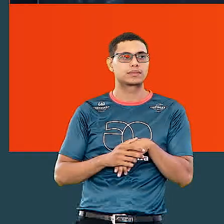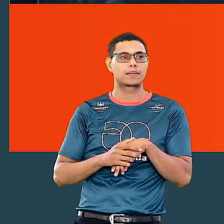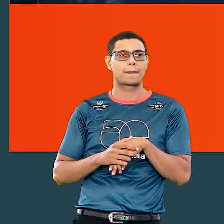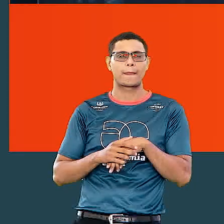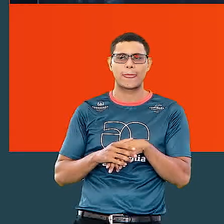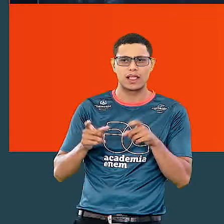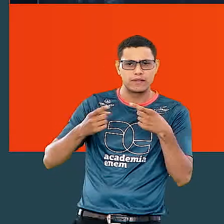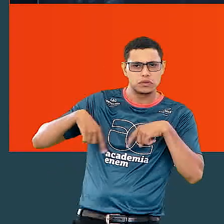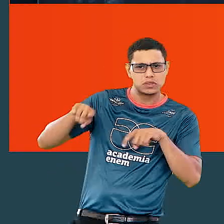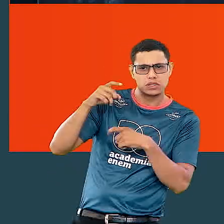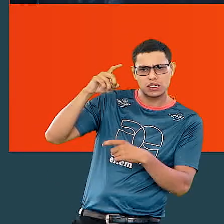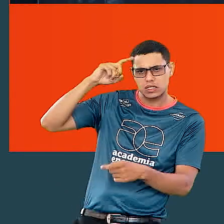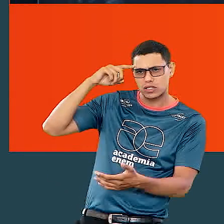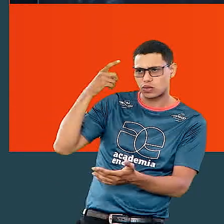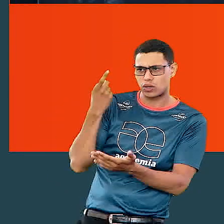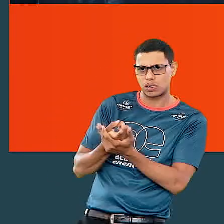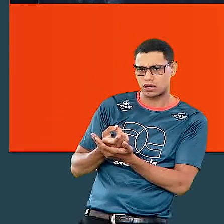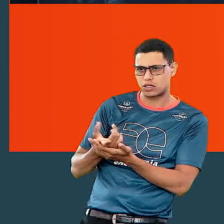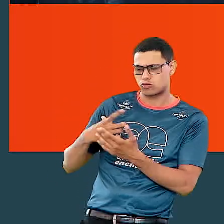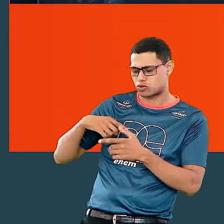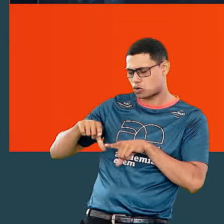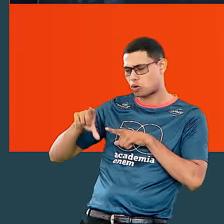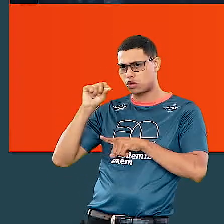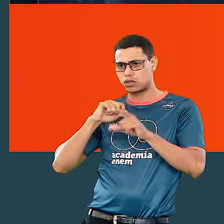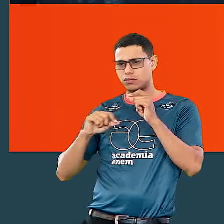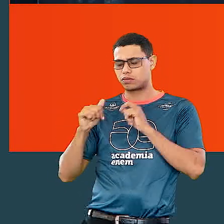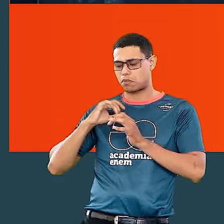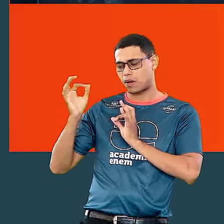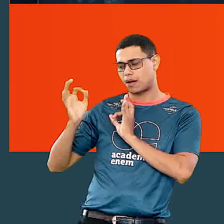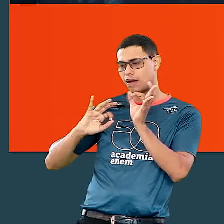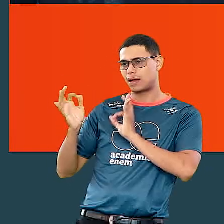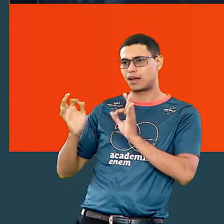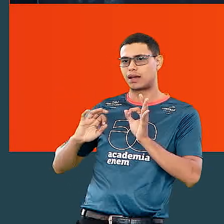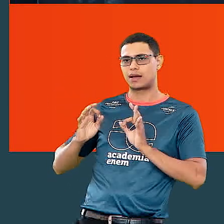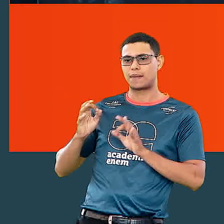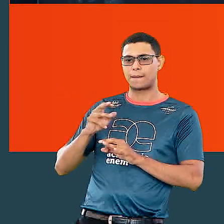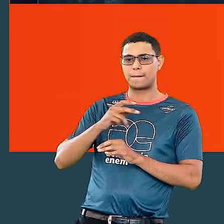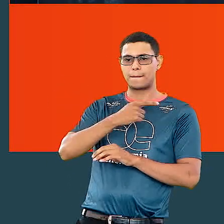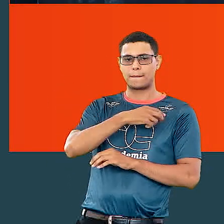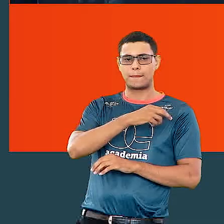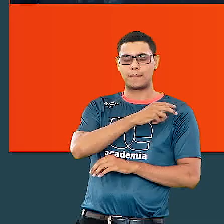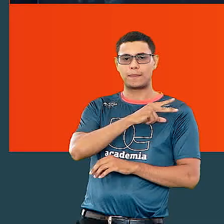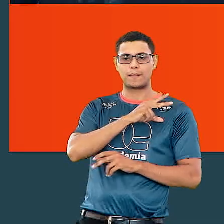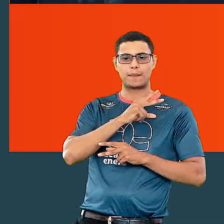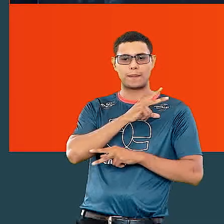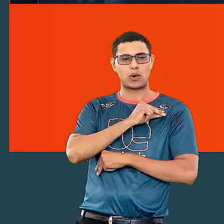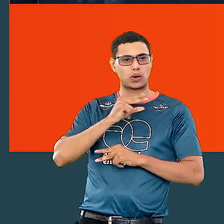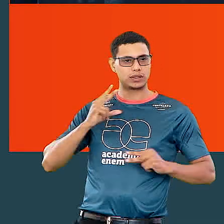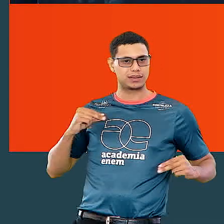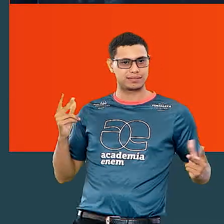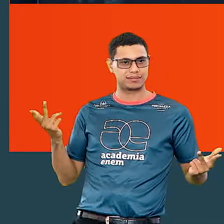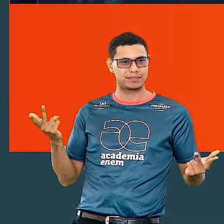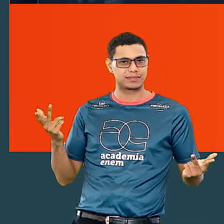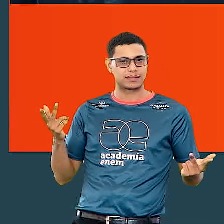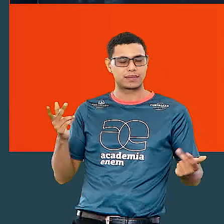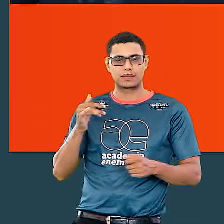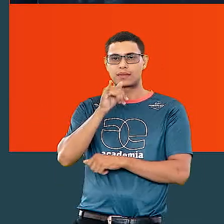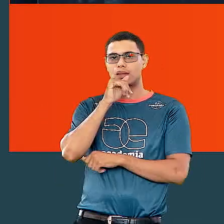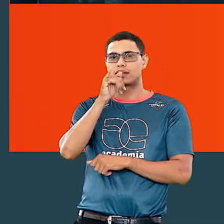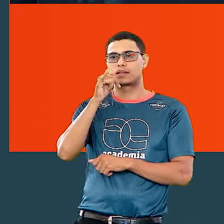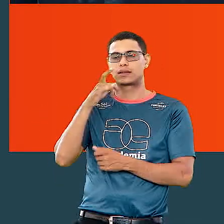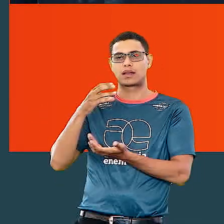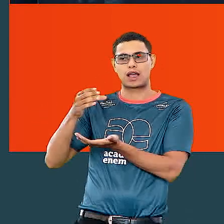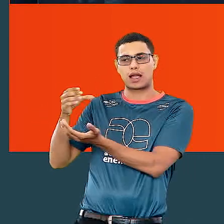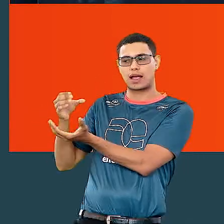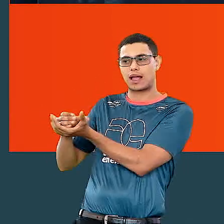Foi tu que definiu, tu que fez a tua própria calça jeans? Foi tu que definiu que isso era uma moda? Foi tu que definiu, por exemplo, que aquelas garrafas, não